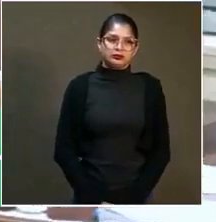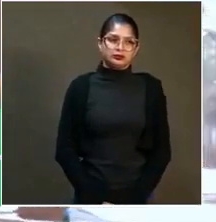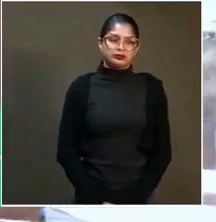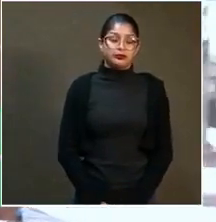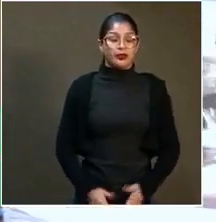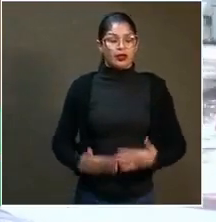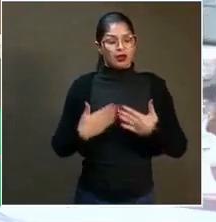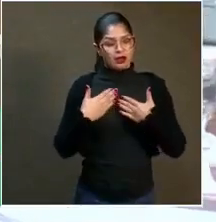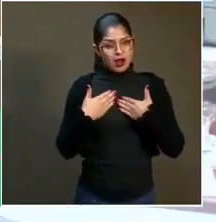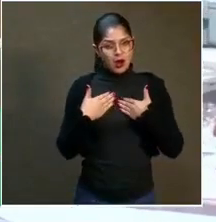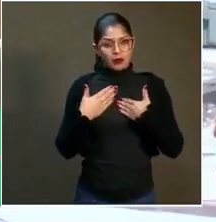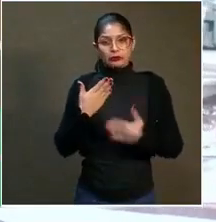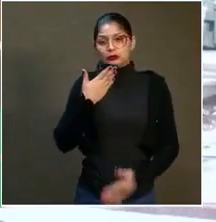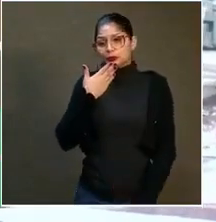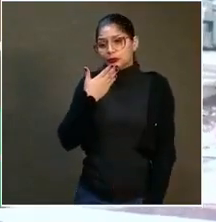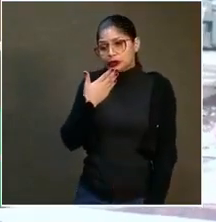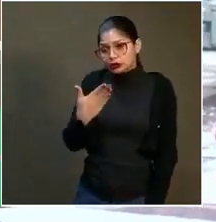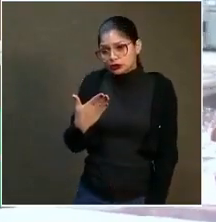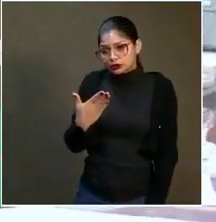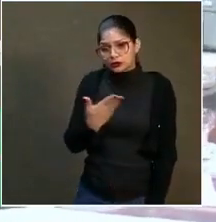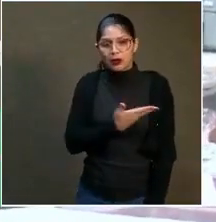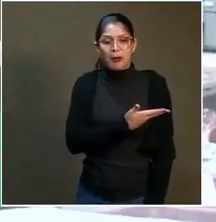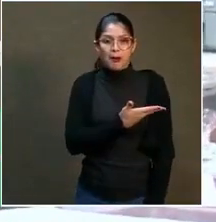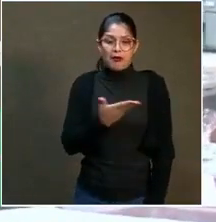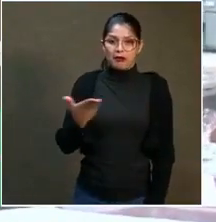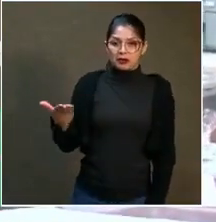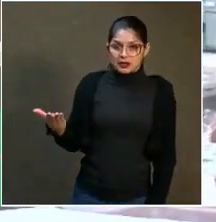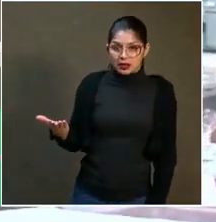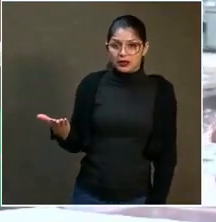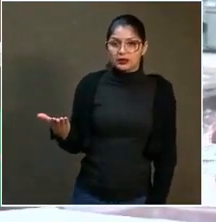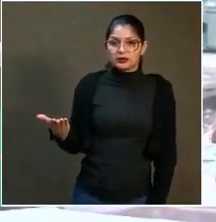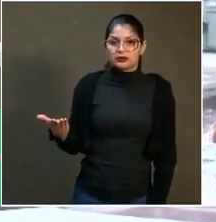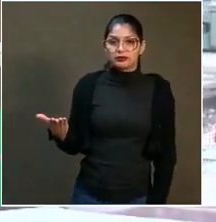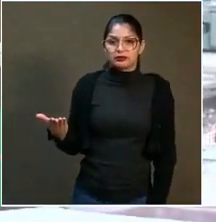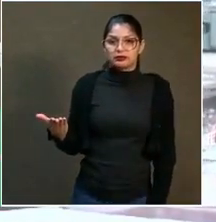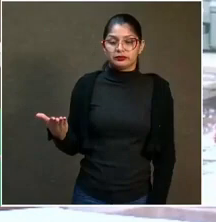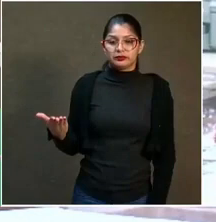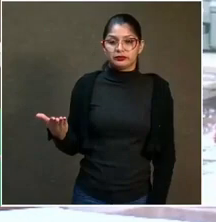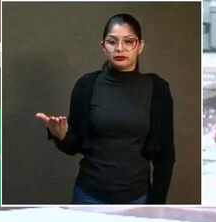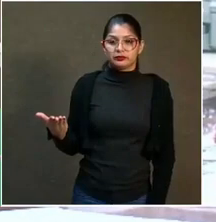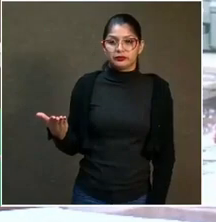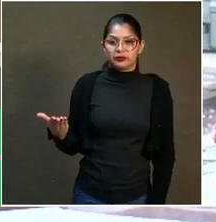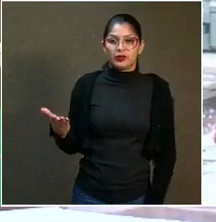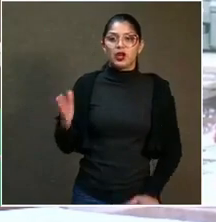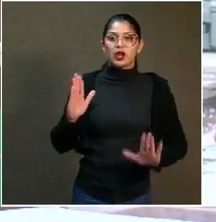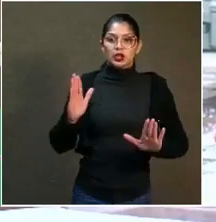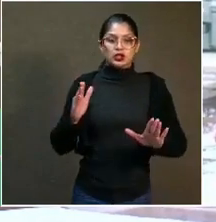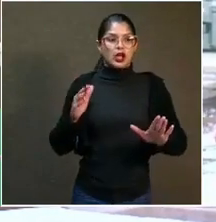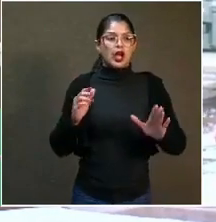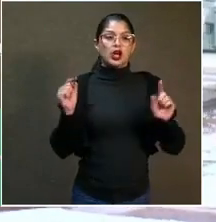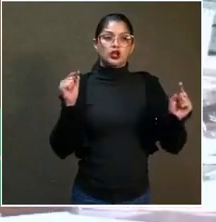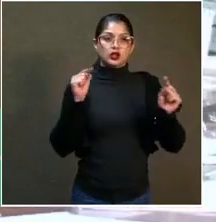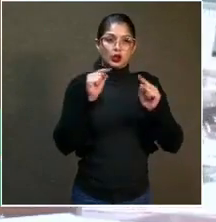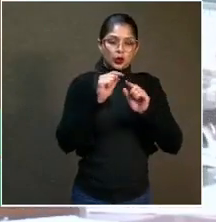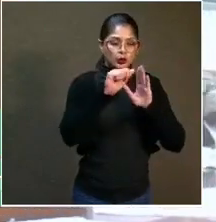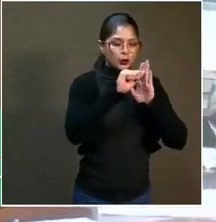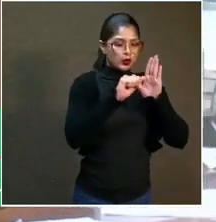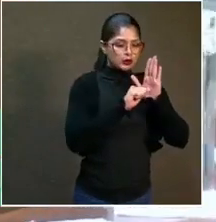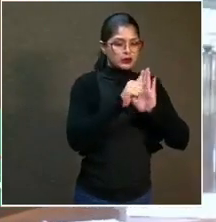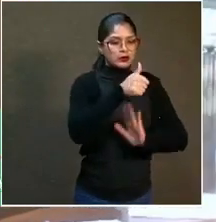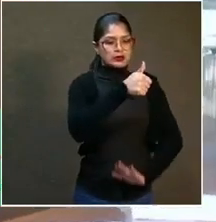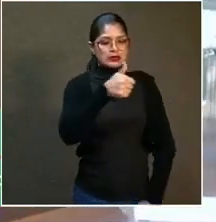Eu peço que vossas excelências, com base no artigo 121, parágrafo